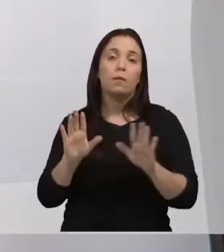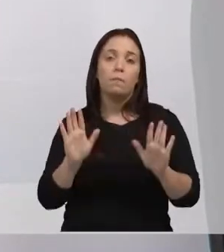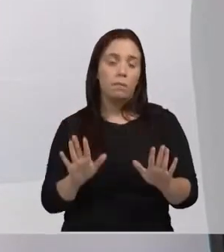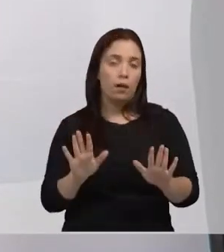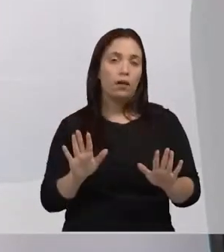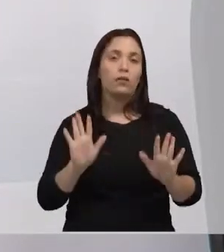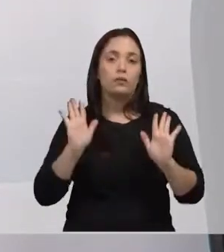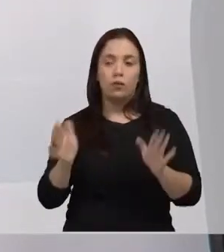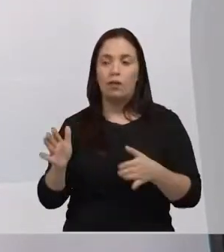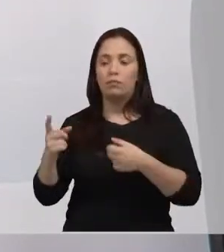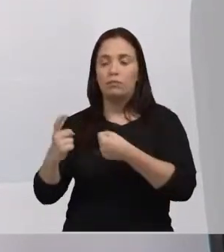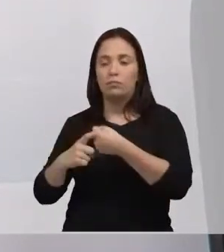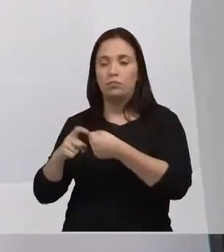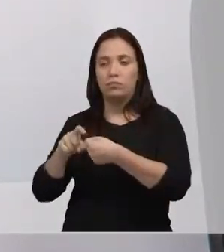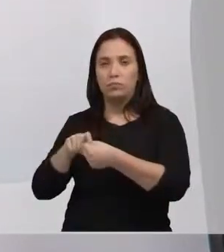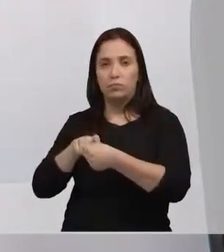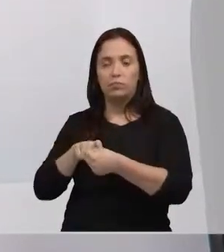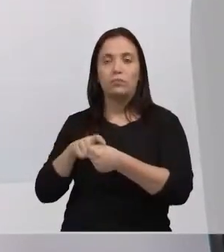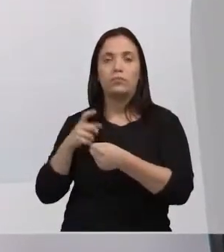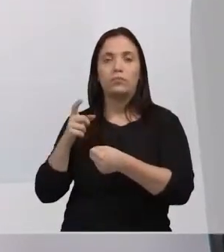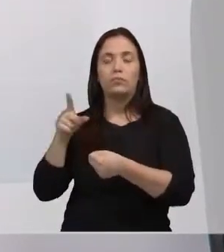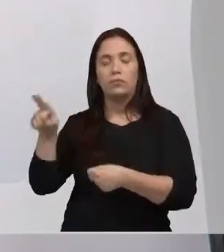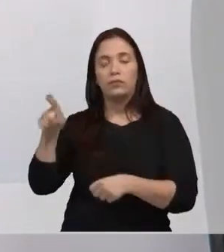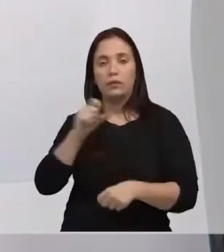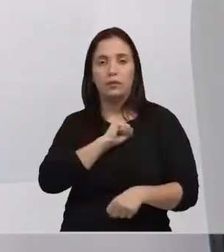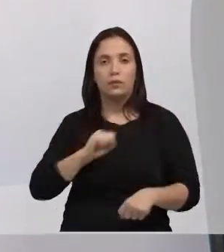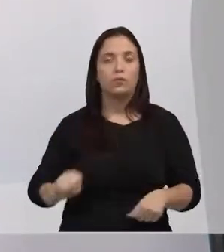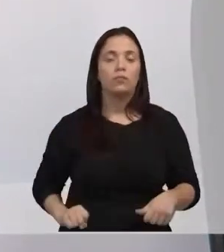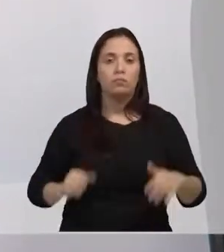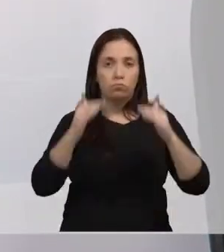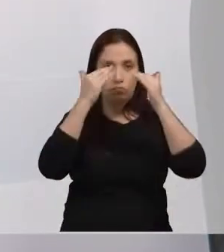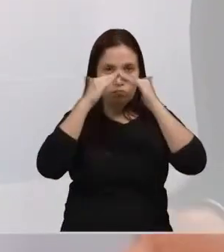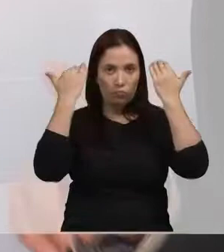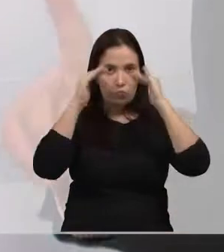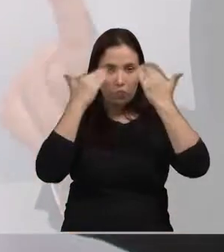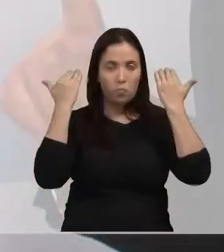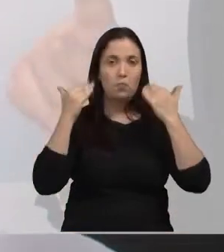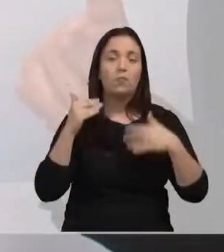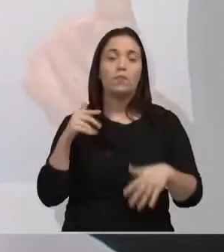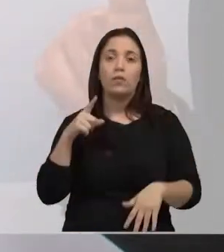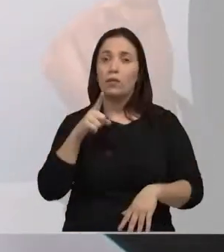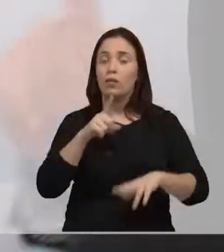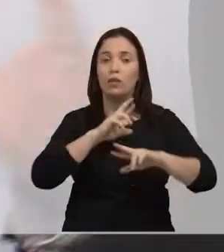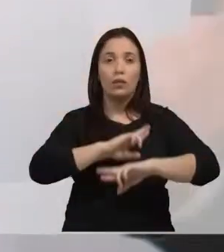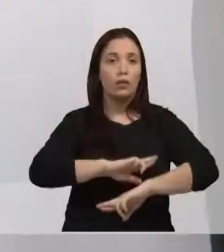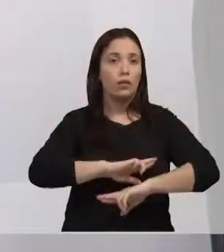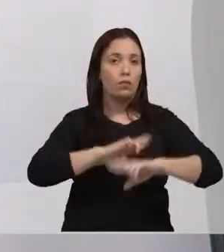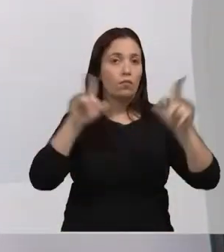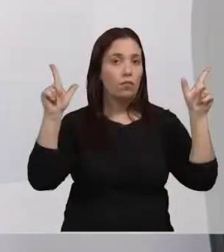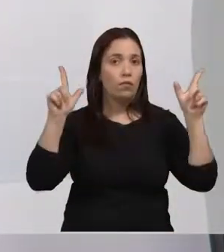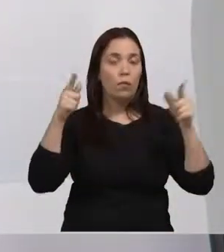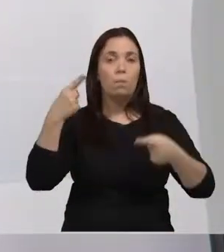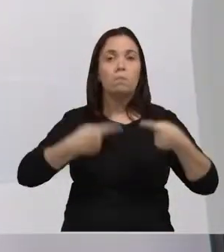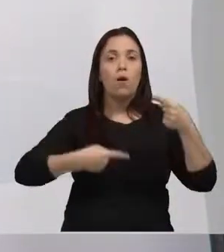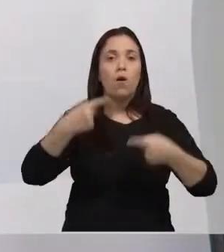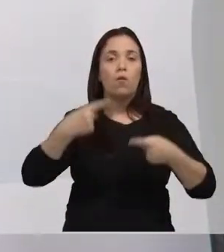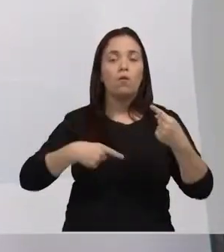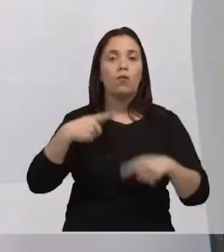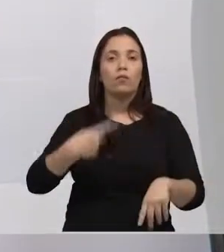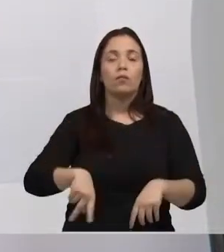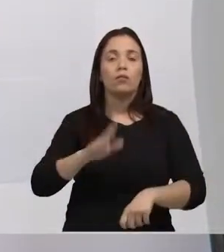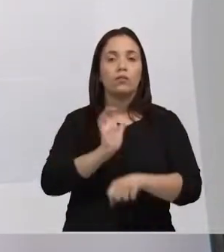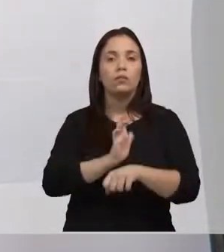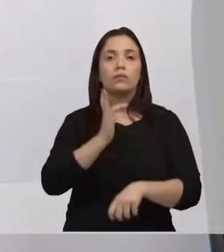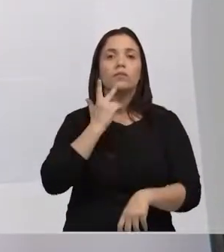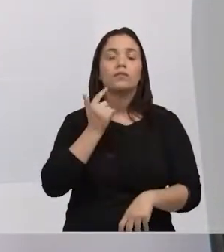já fechado com a candidatura do senador Eunício de Oliveira. Isso é um fato ímpar na política cearense